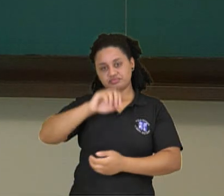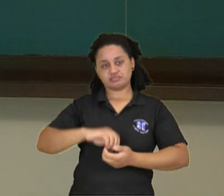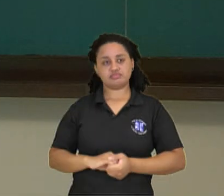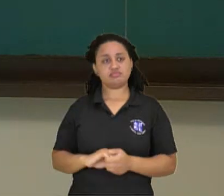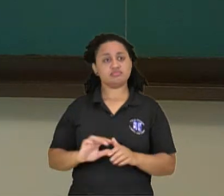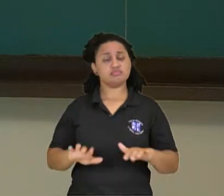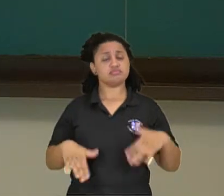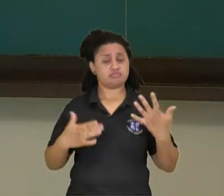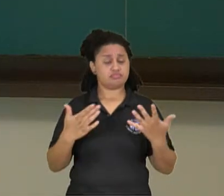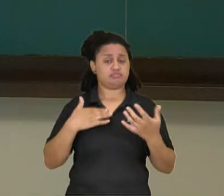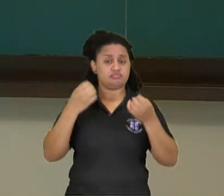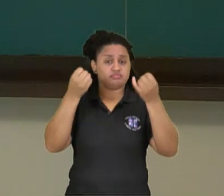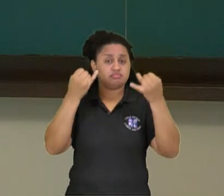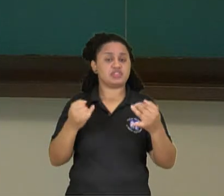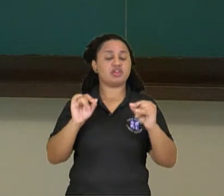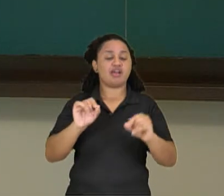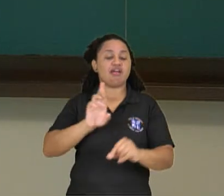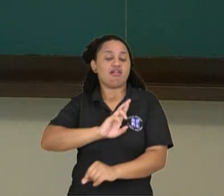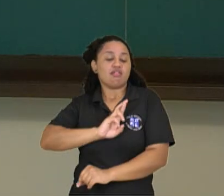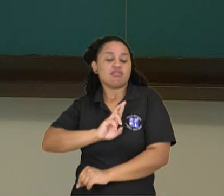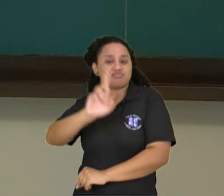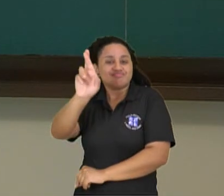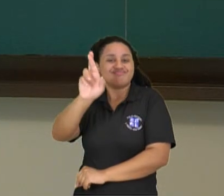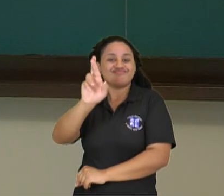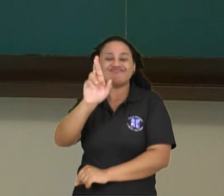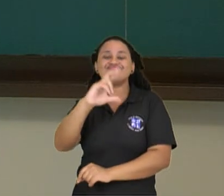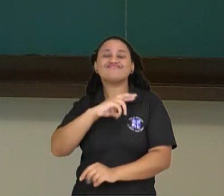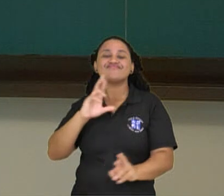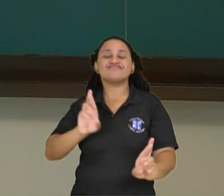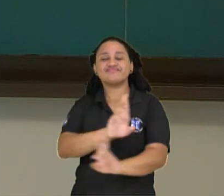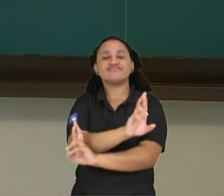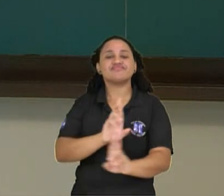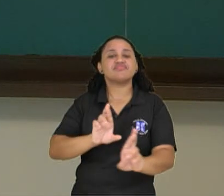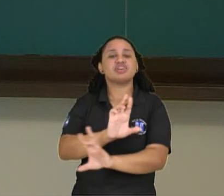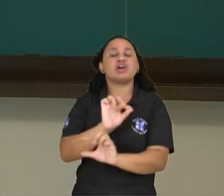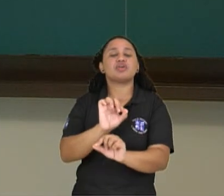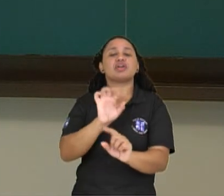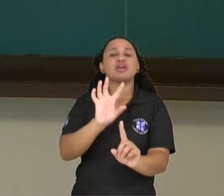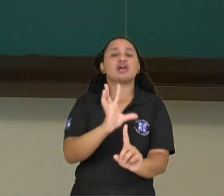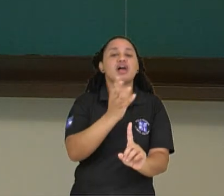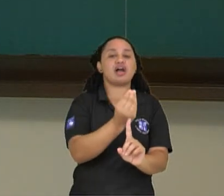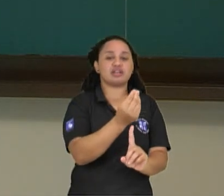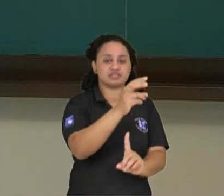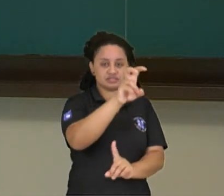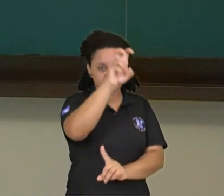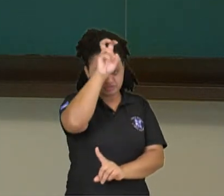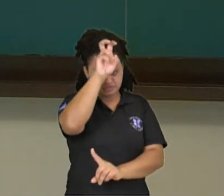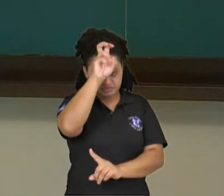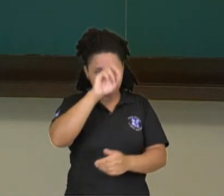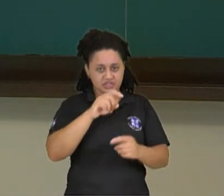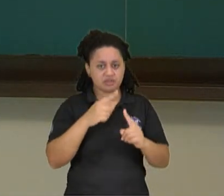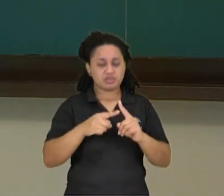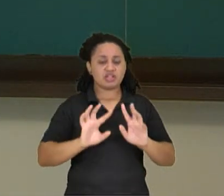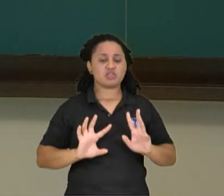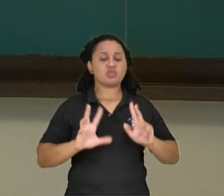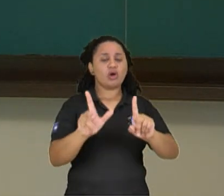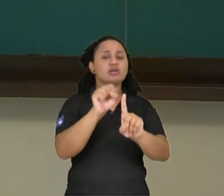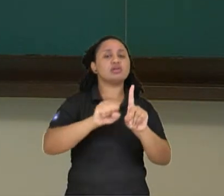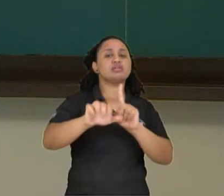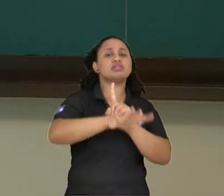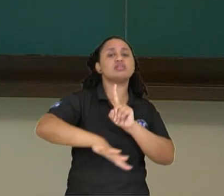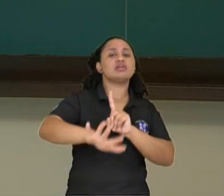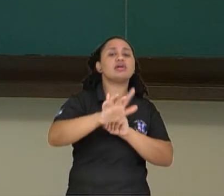a morte e por isso embalsamavam, mumificavam os corpos. Então, a questão